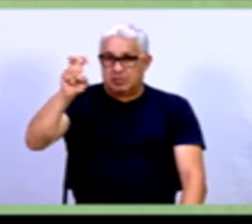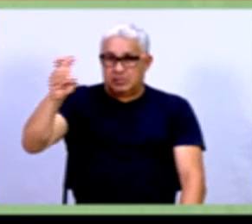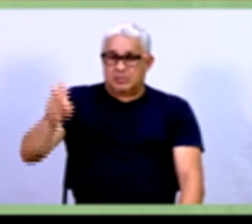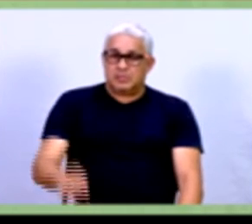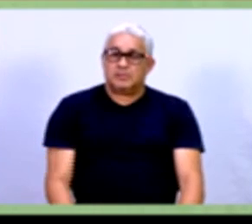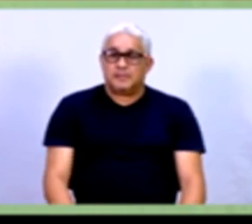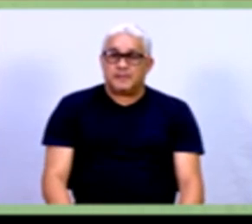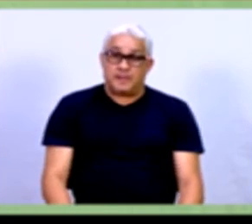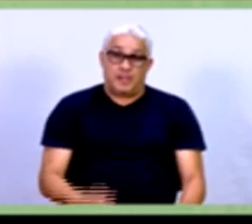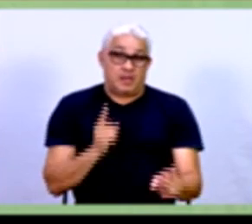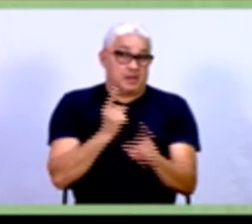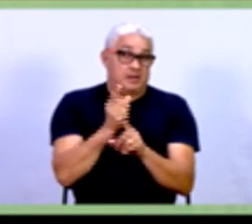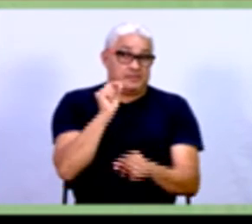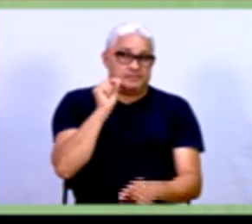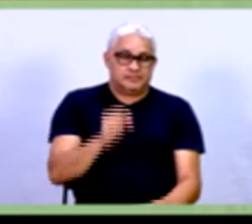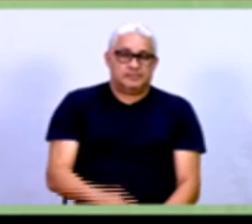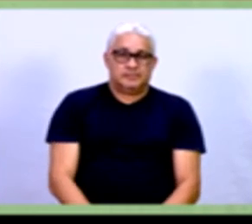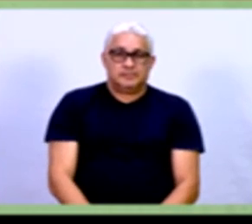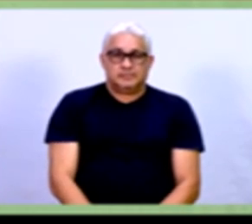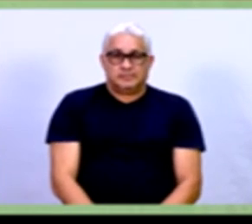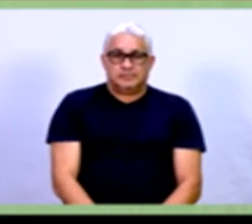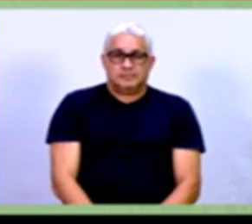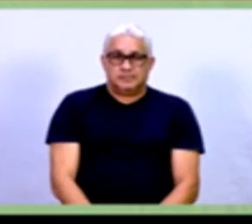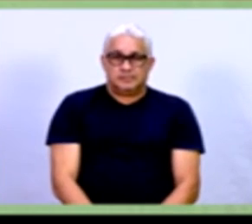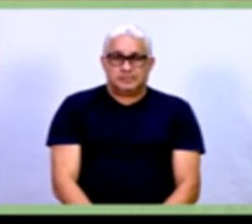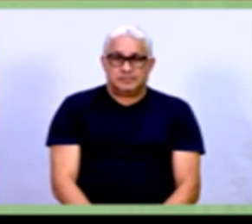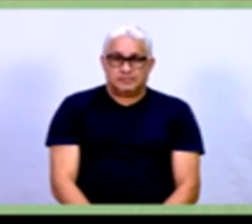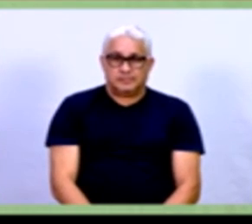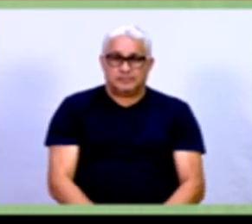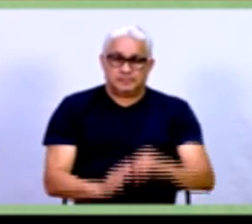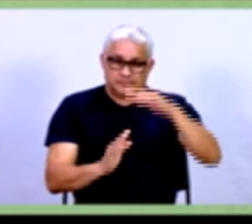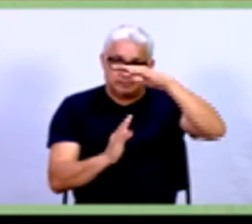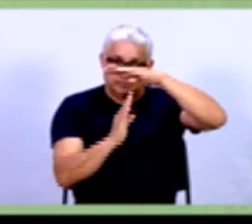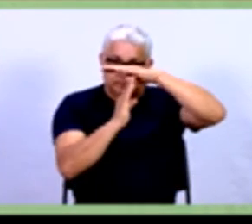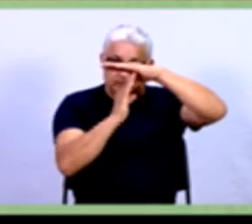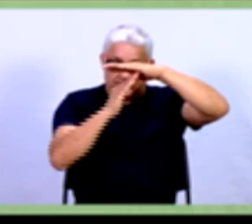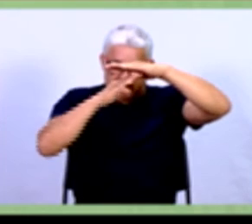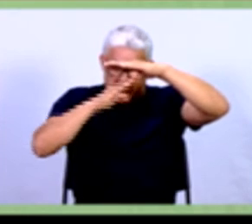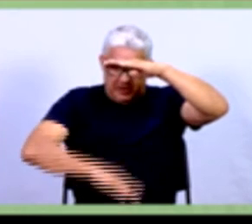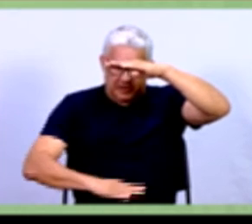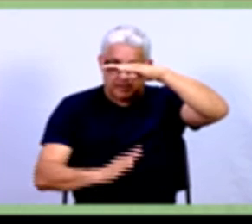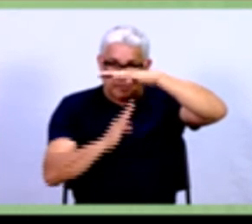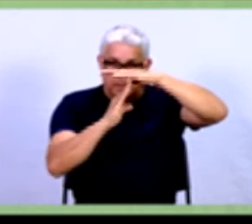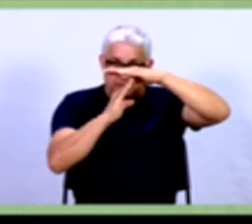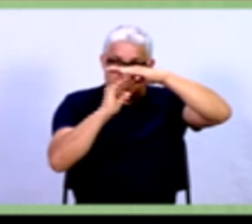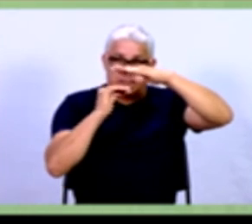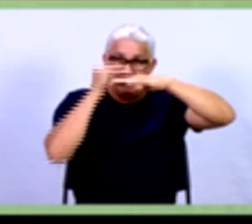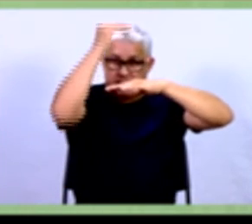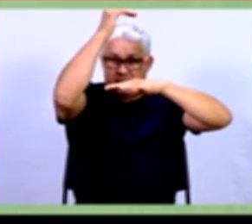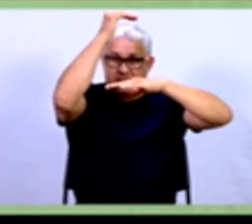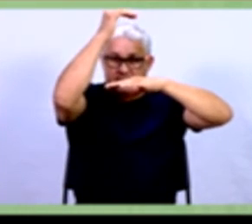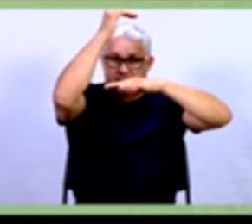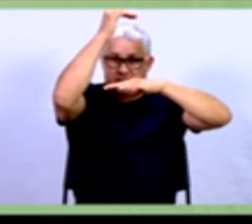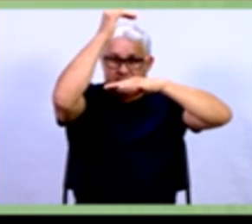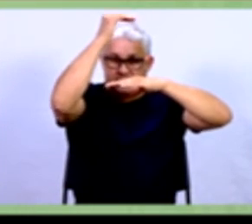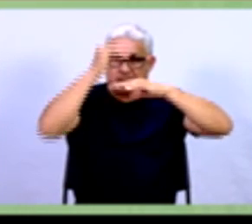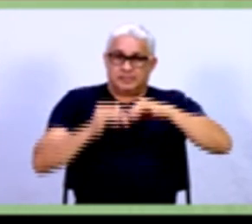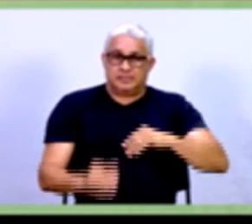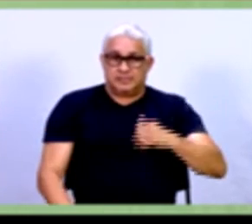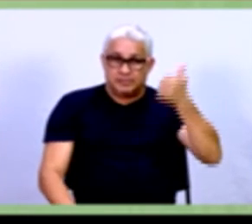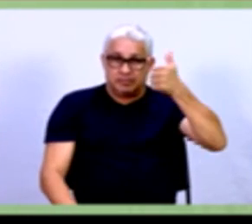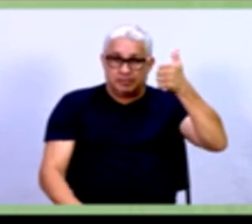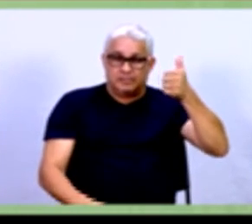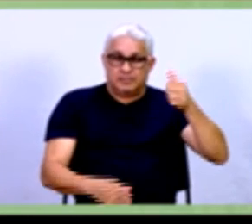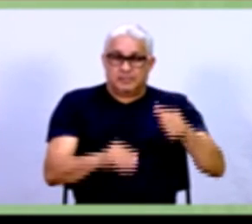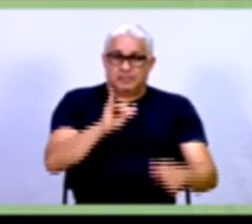Aí nós vamos encontrar agora o quê? O limite inferior e o limite superior do nosso primeiro intervalo de